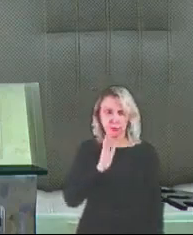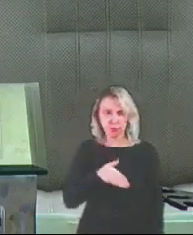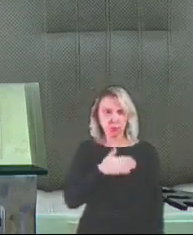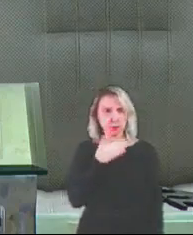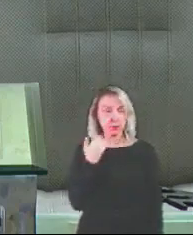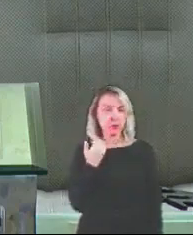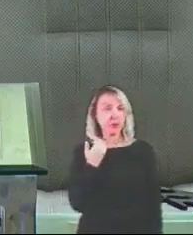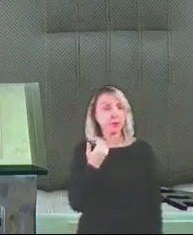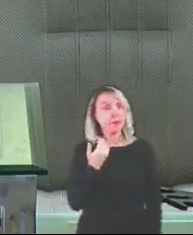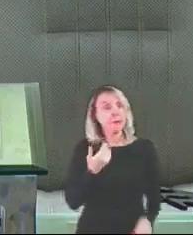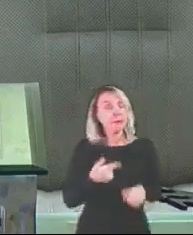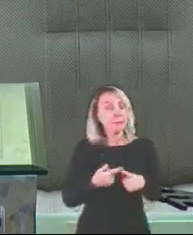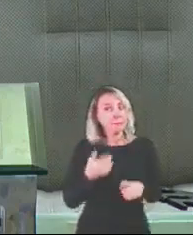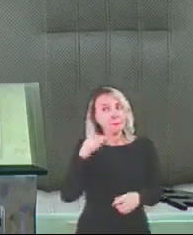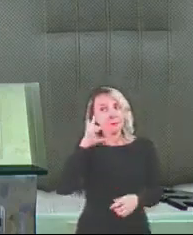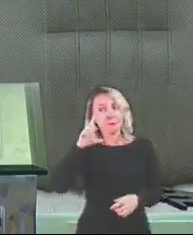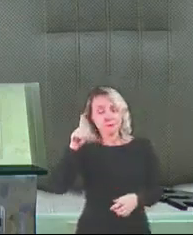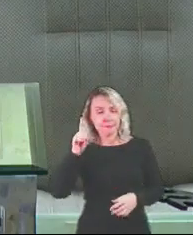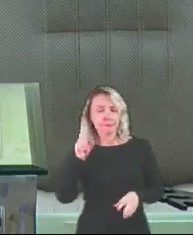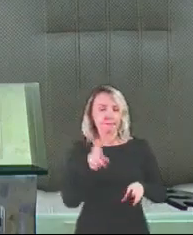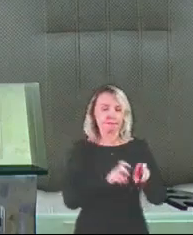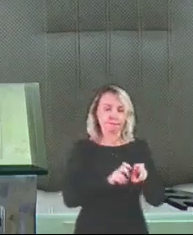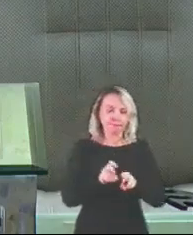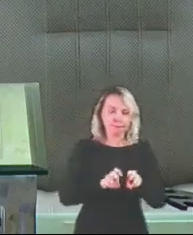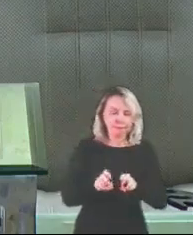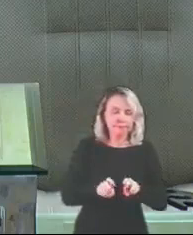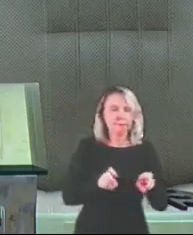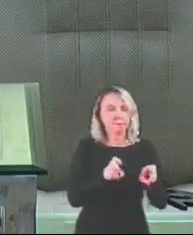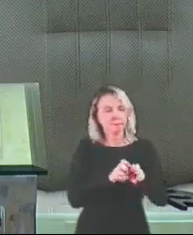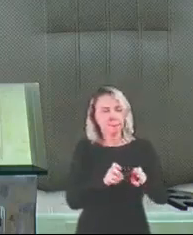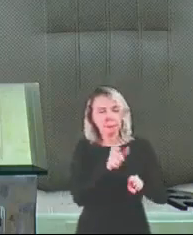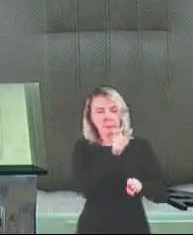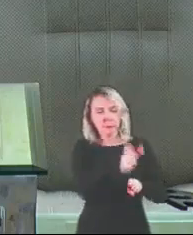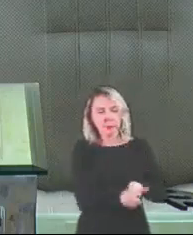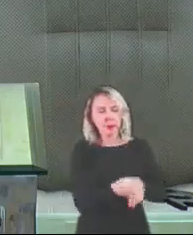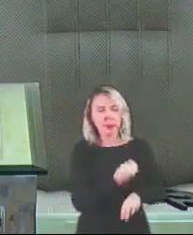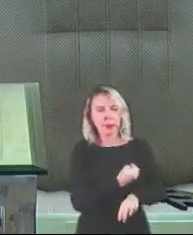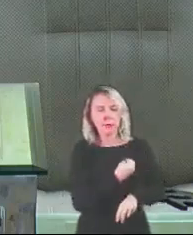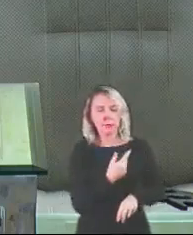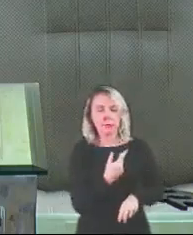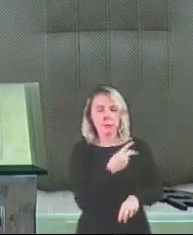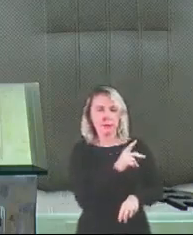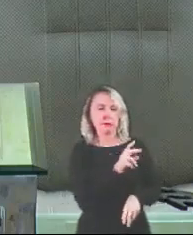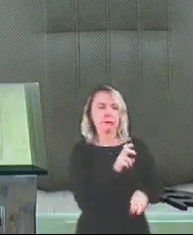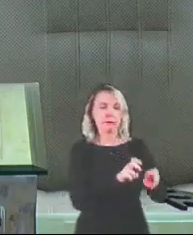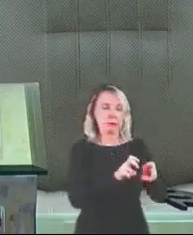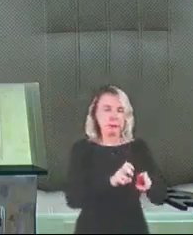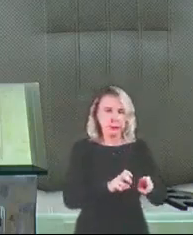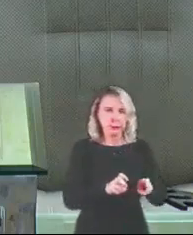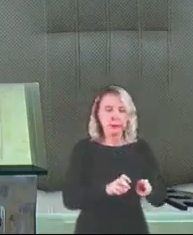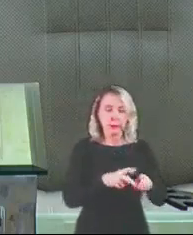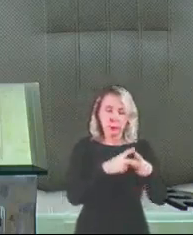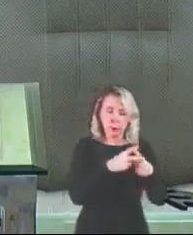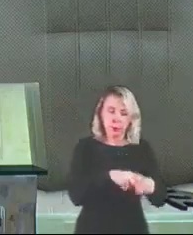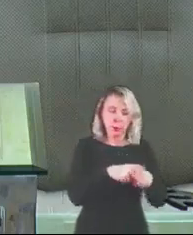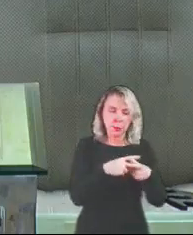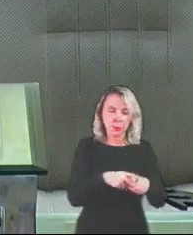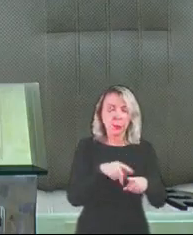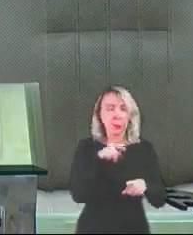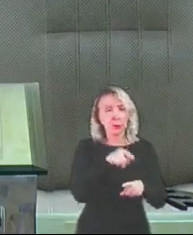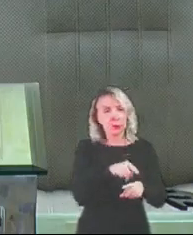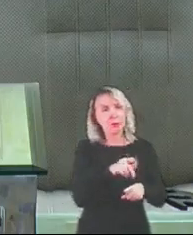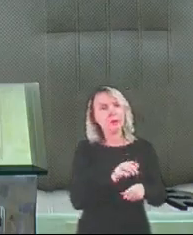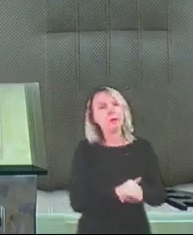que Deus também trabalhou na sua vida, amassou o vaso, trabalhou o vaso. E este homem chegou um dia